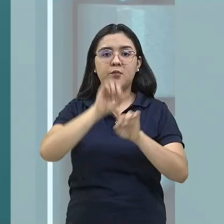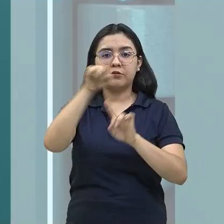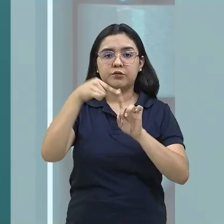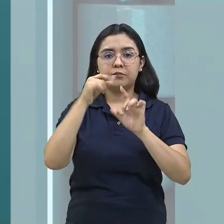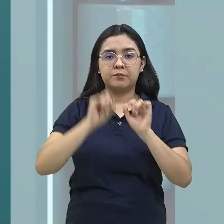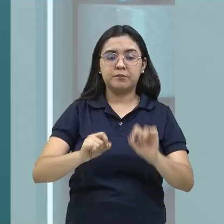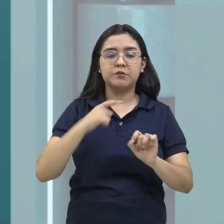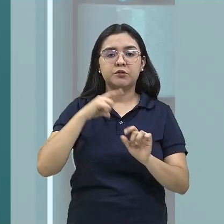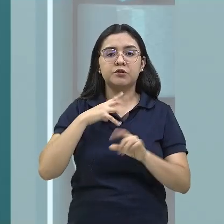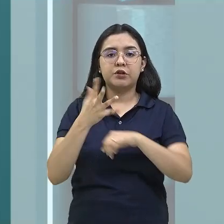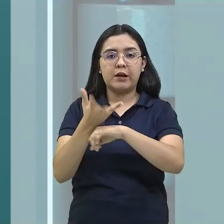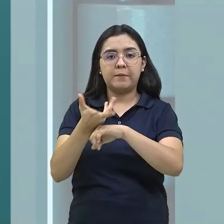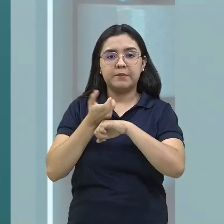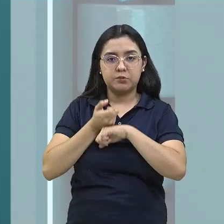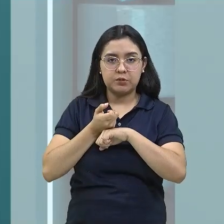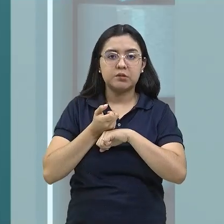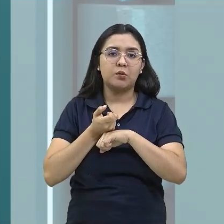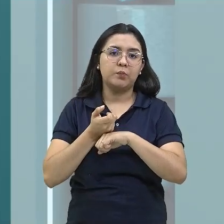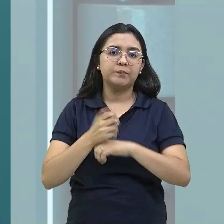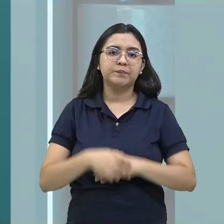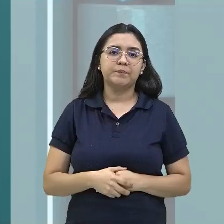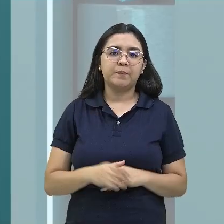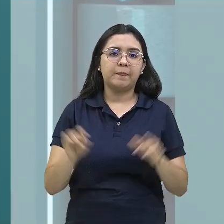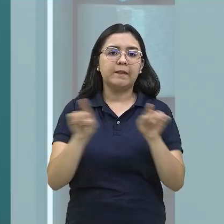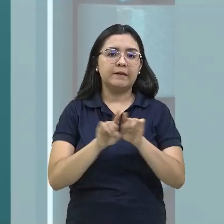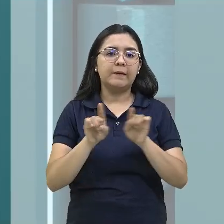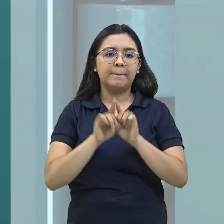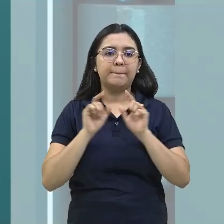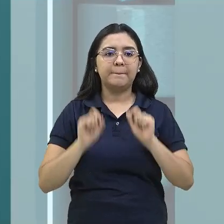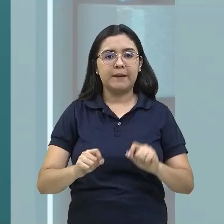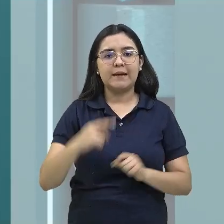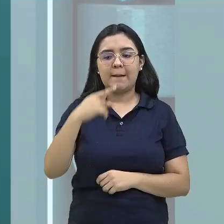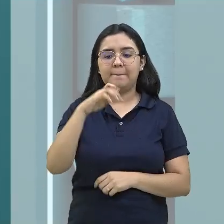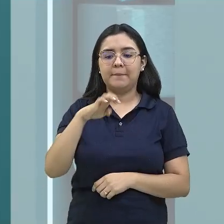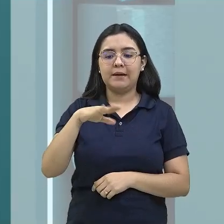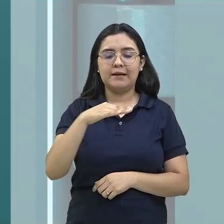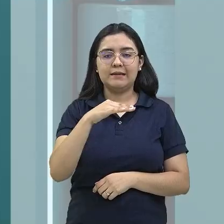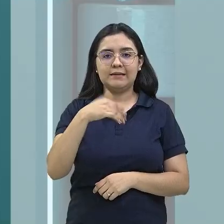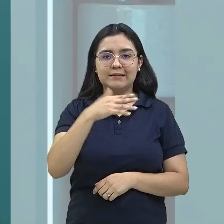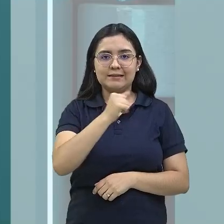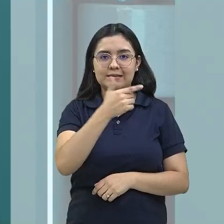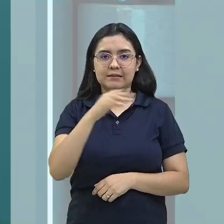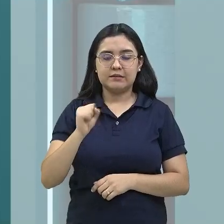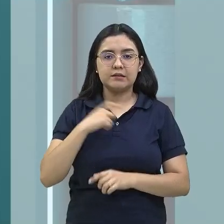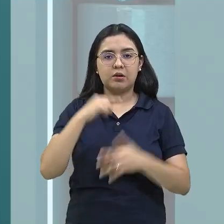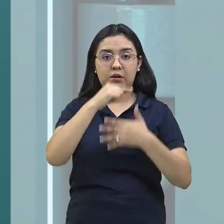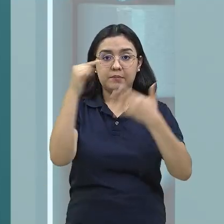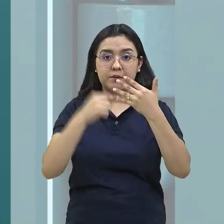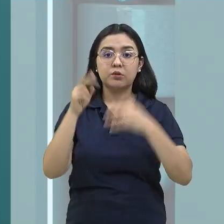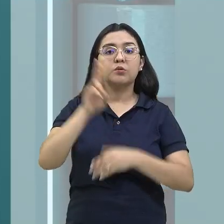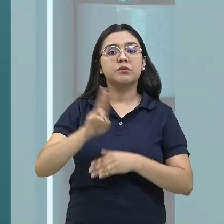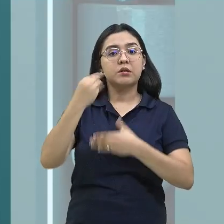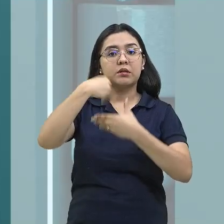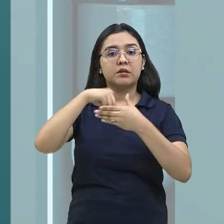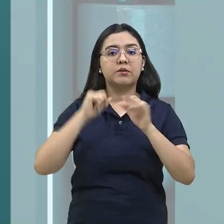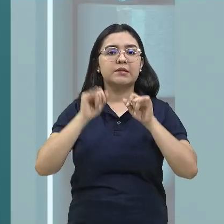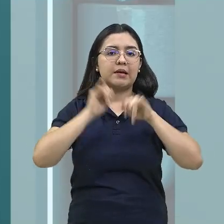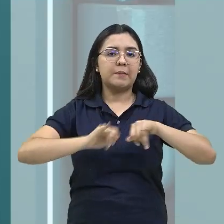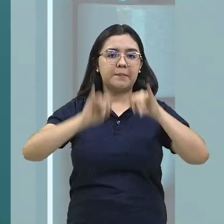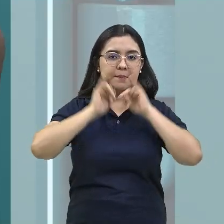finalidade de persuasão, sempre. E a peça publicitária é cada elemento, cada texto que é utilizado dentro da